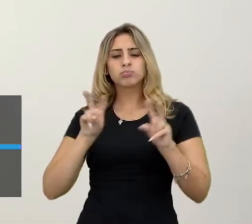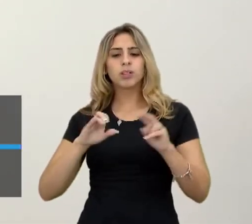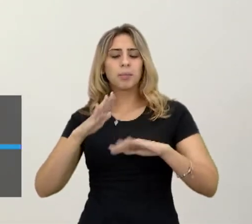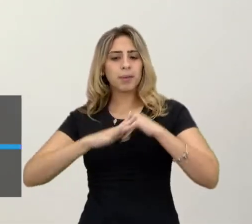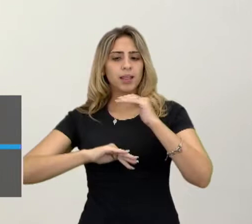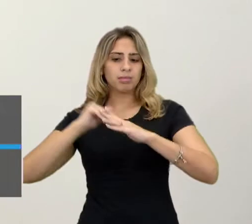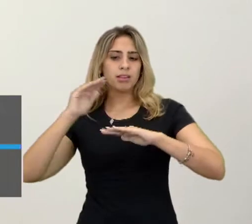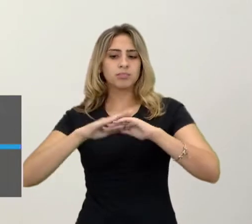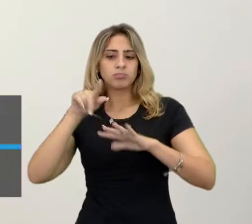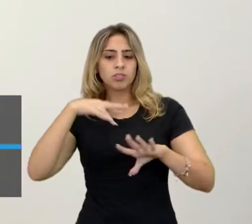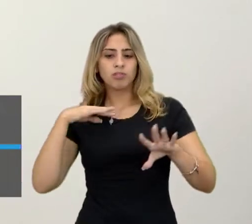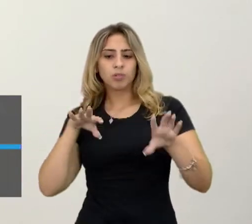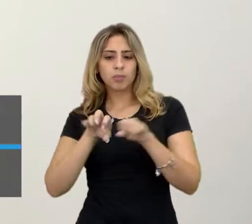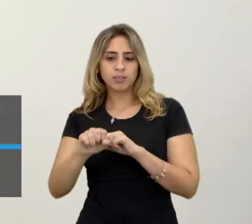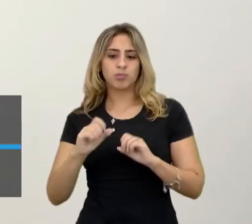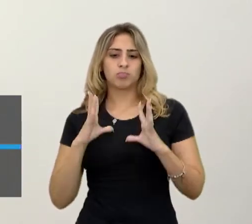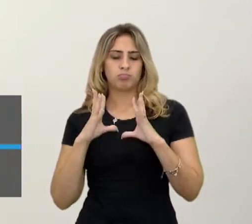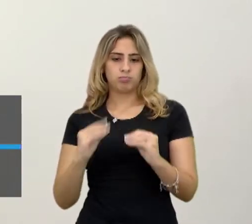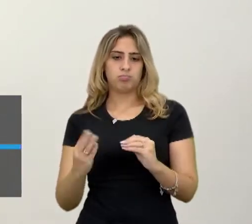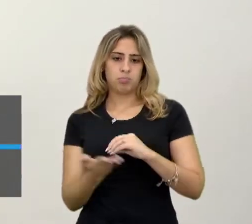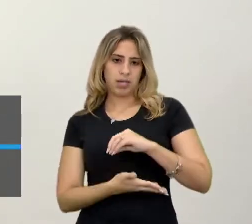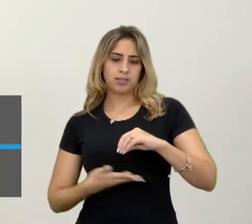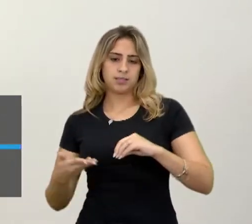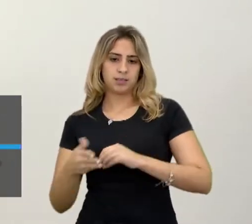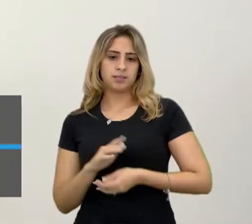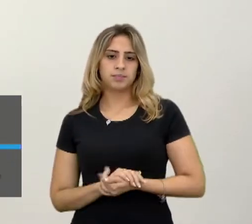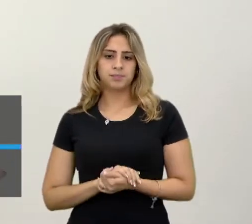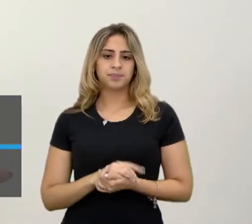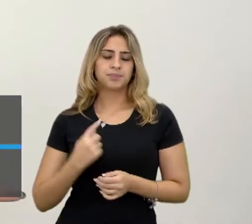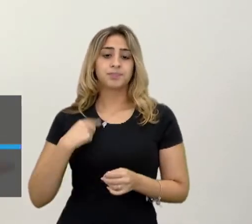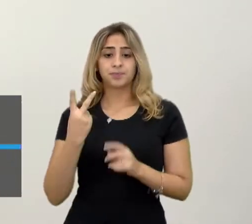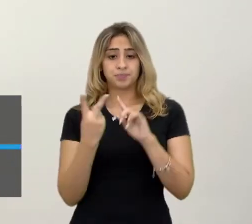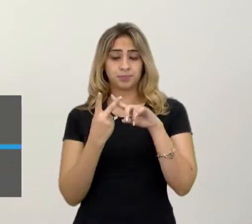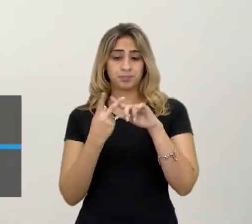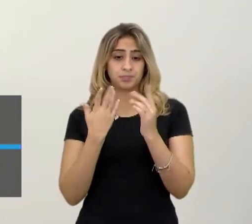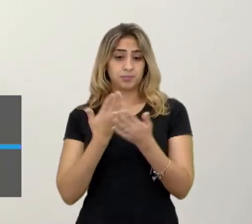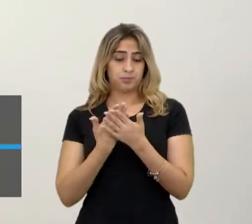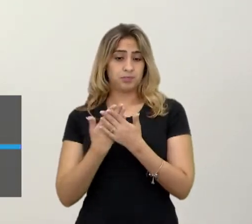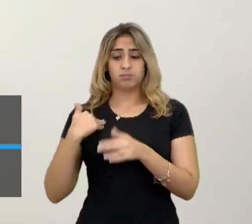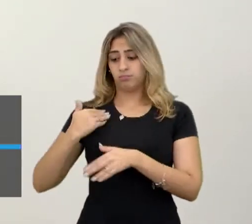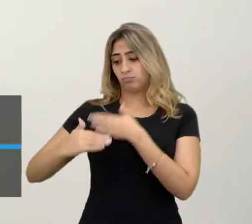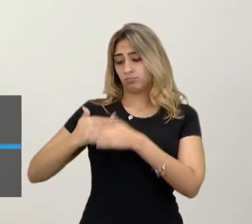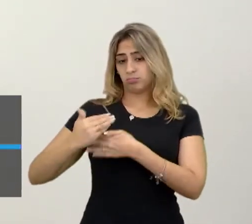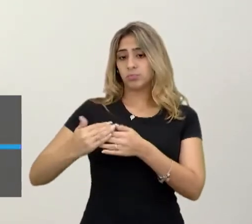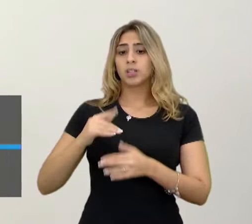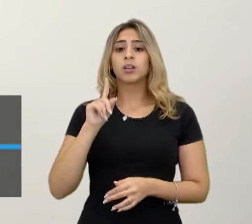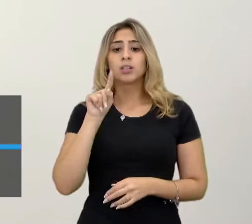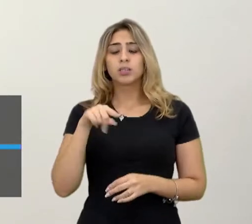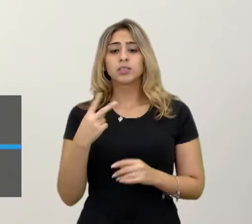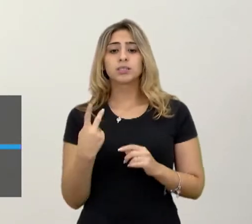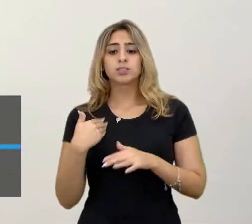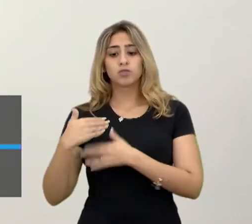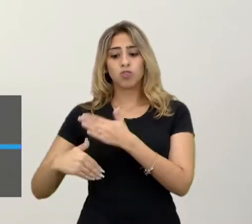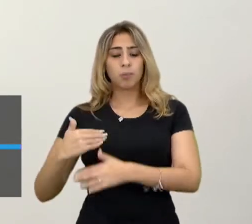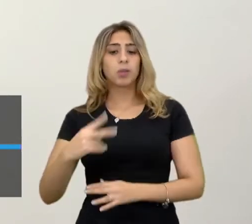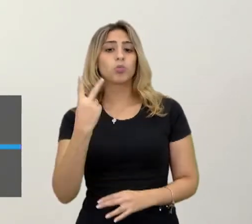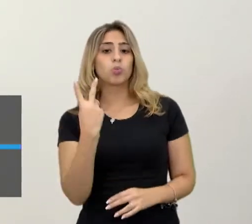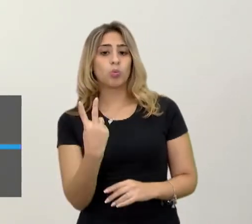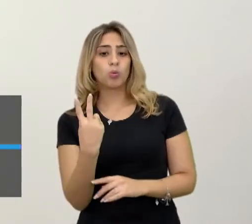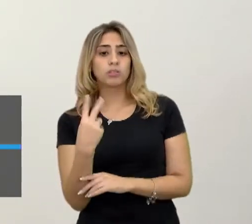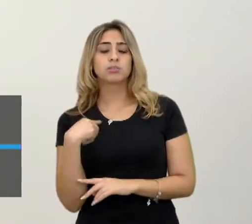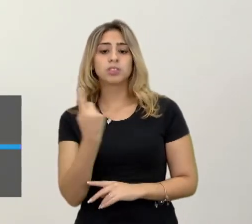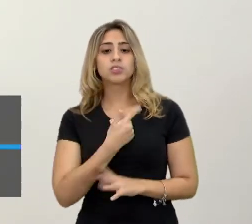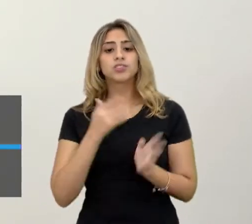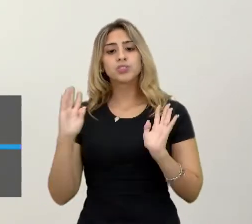aí da formação geral básica, tá certo? Nós estamos na nossa segunda aula de desenvolvimento 2, e a gente